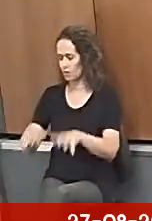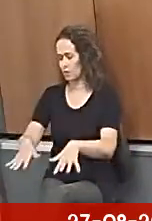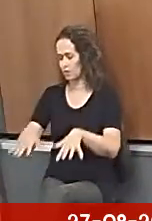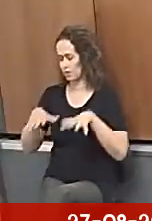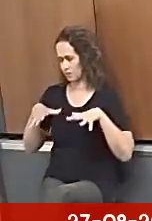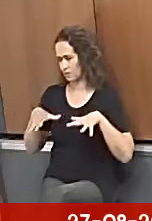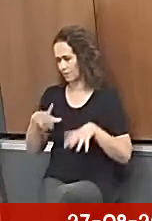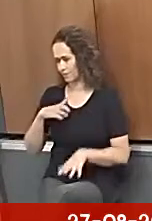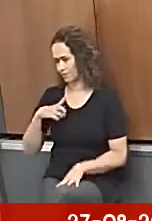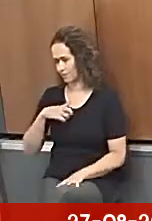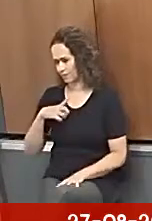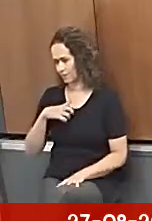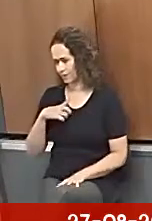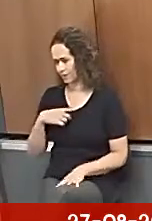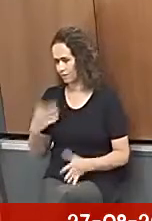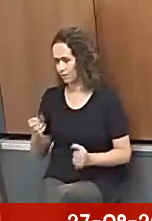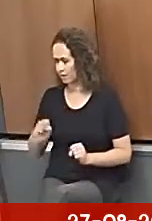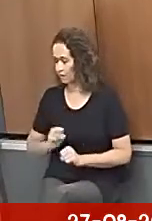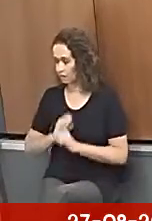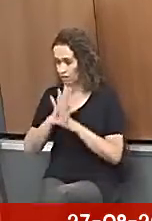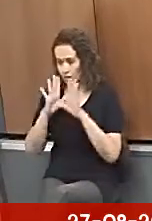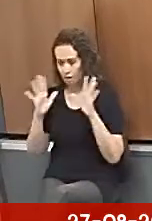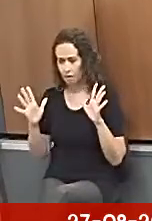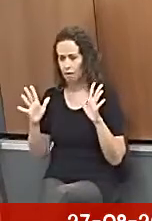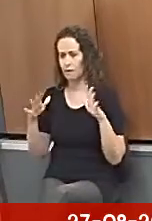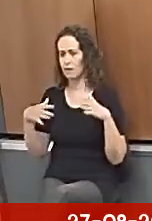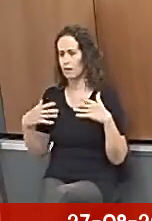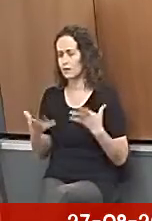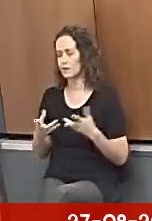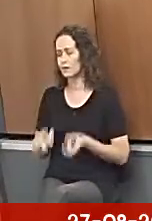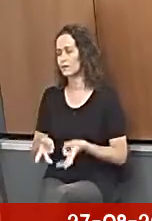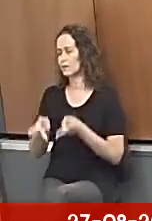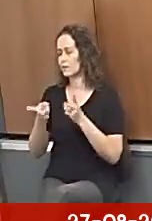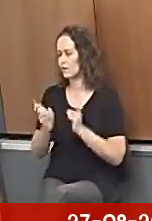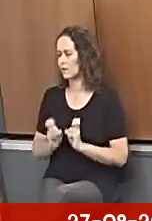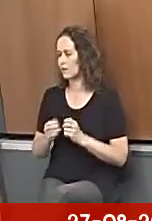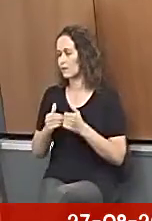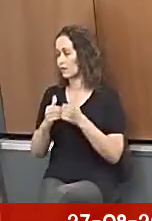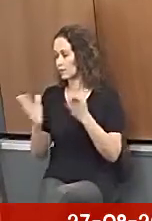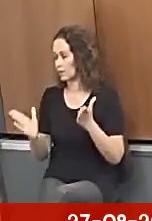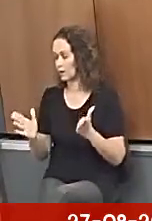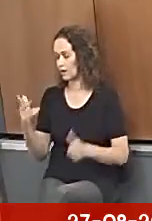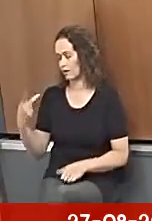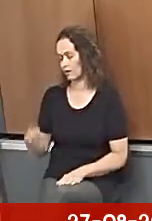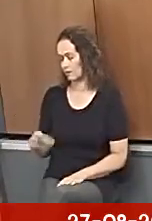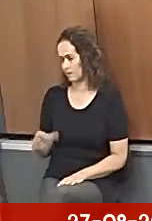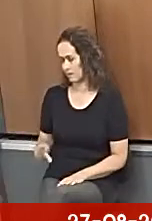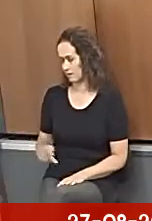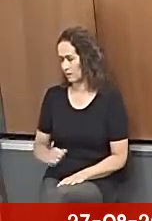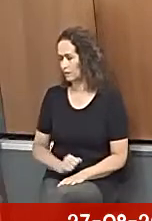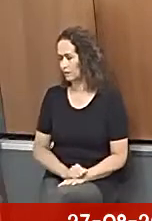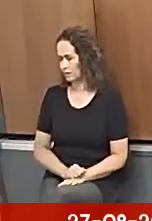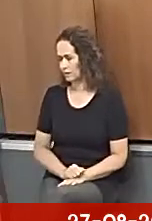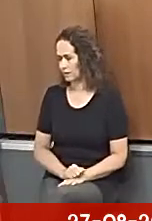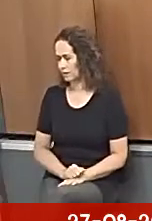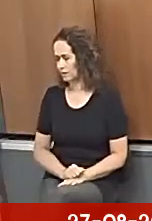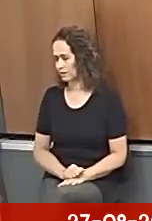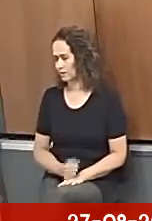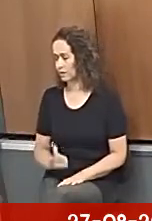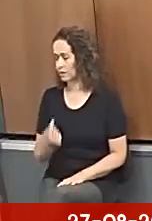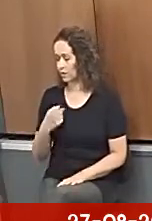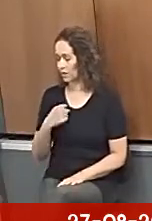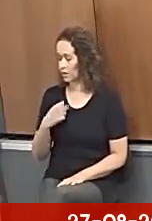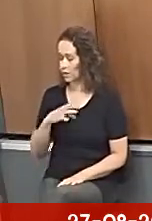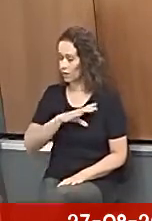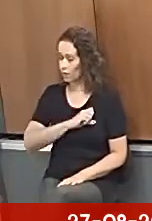é nítido é claro e notório é aberto nessa casa que eu sou não só um